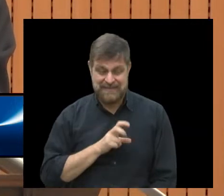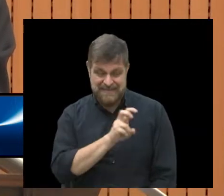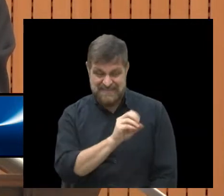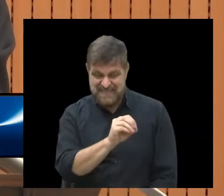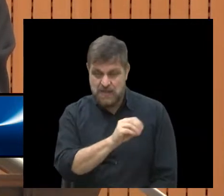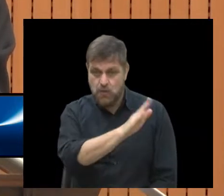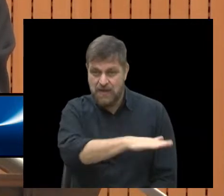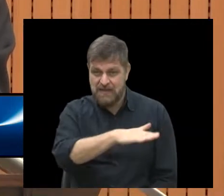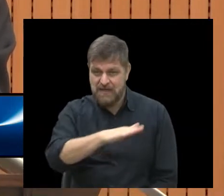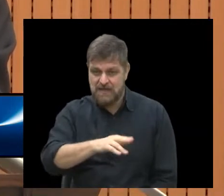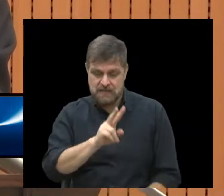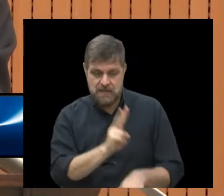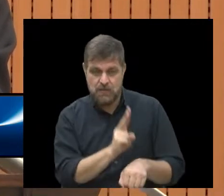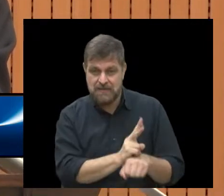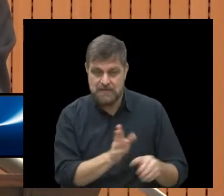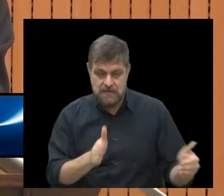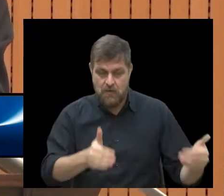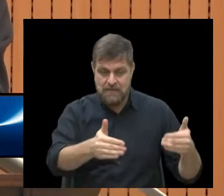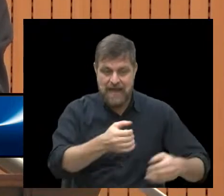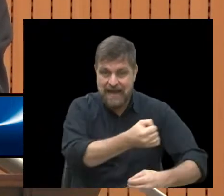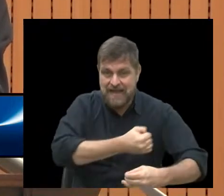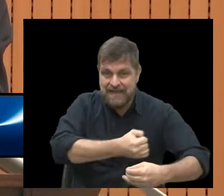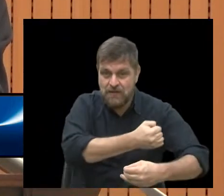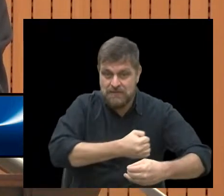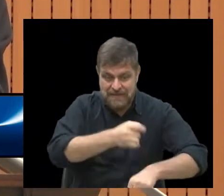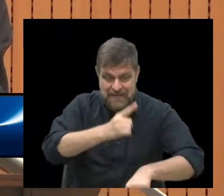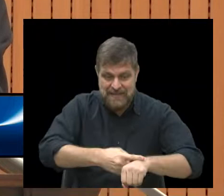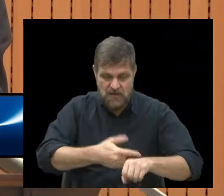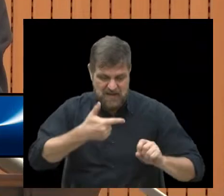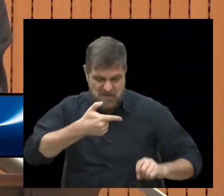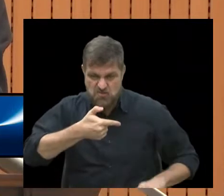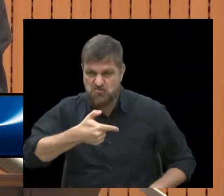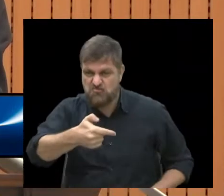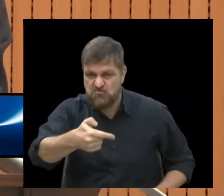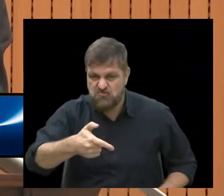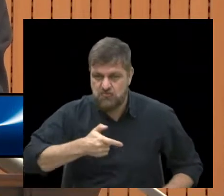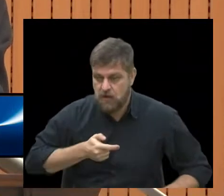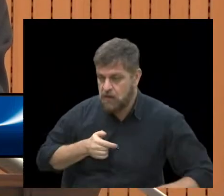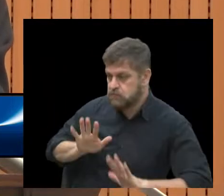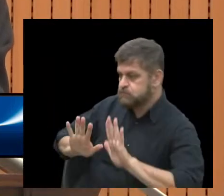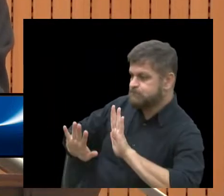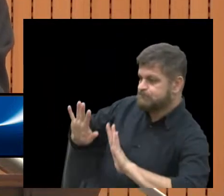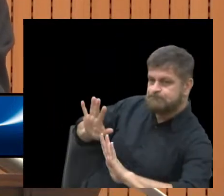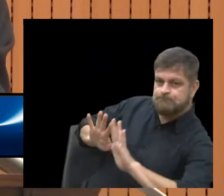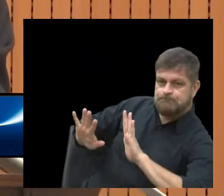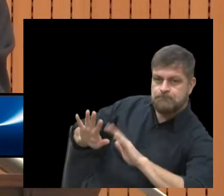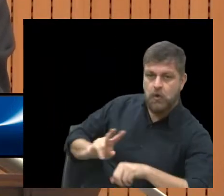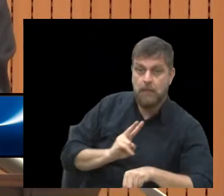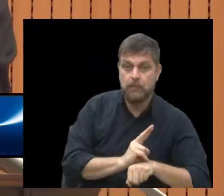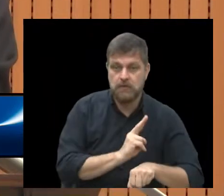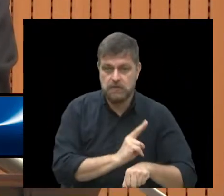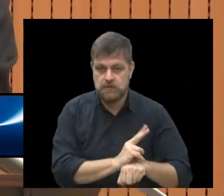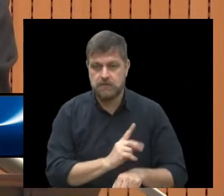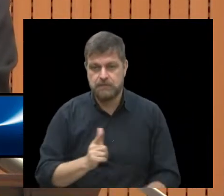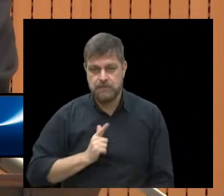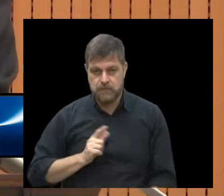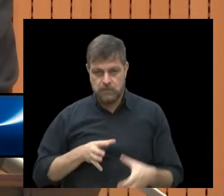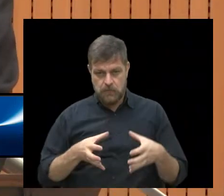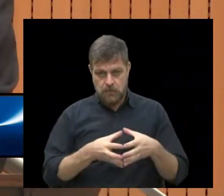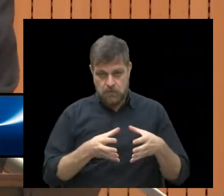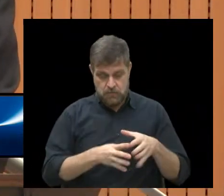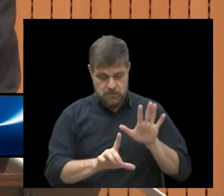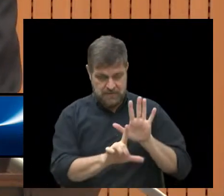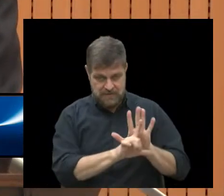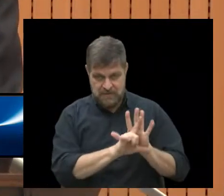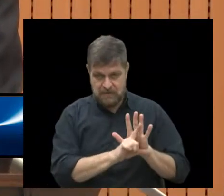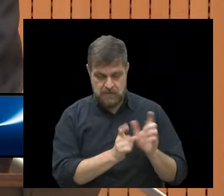50 crianças na cozinha da escola durante um ataque sofrido no local. A Comissão de